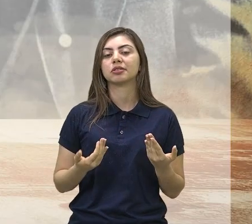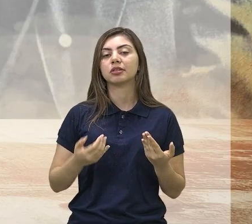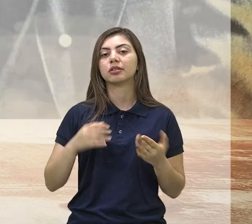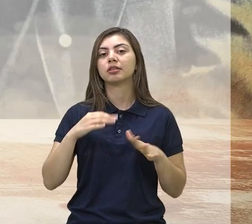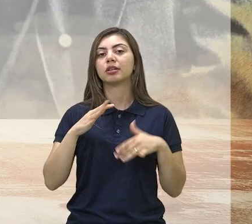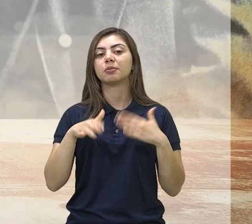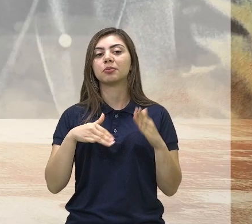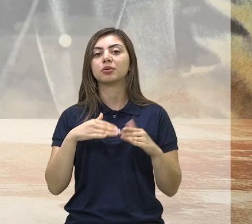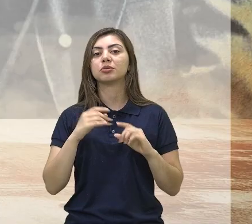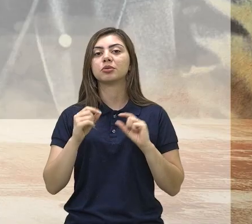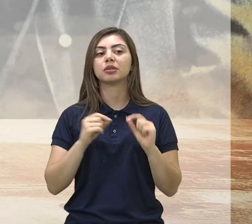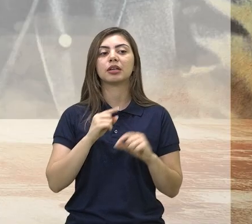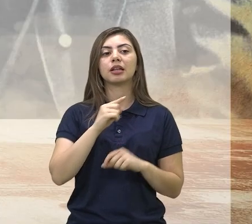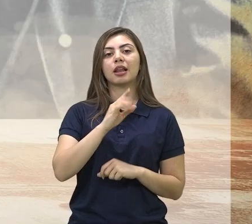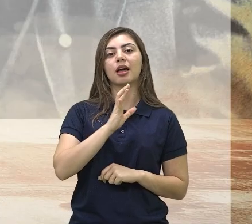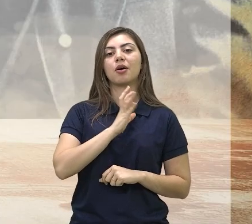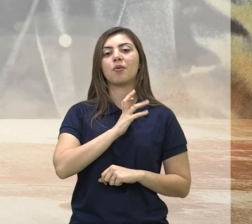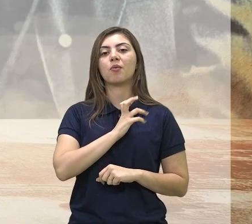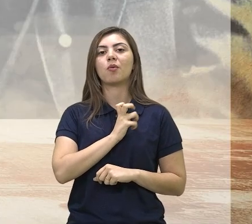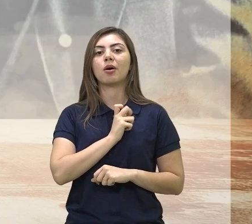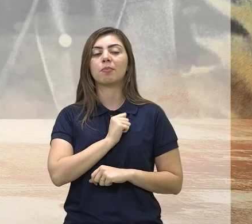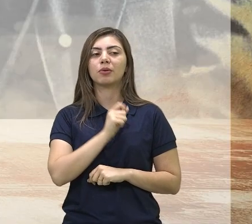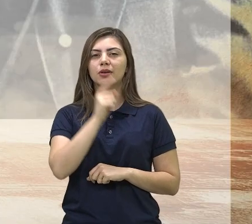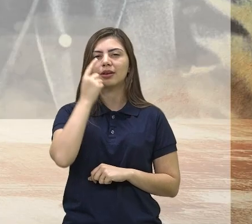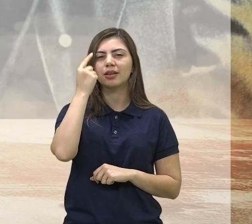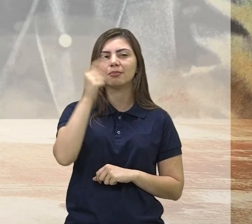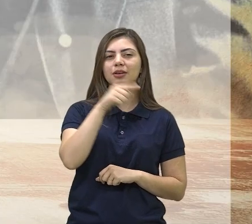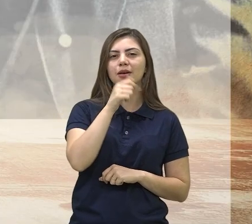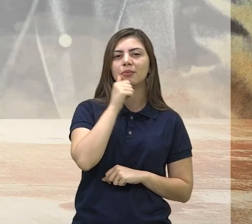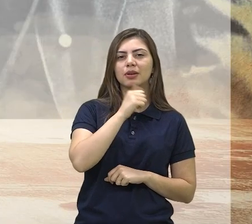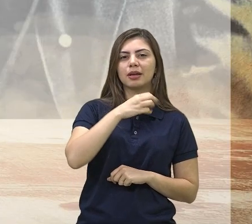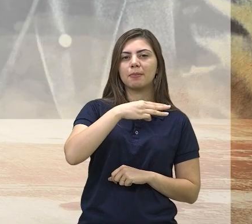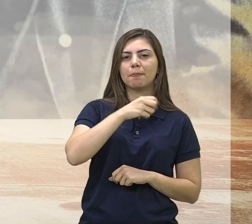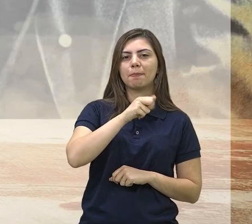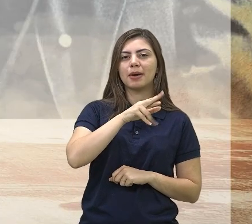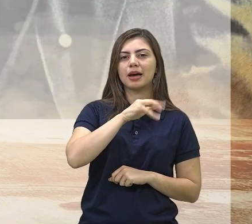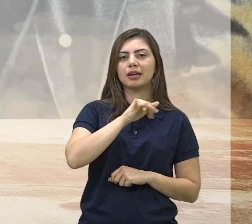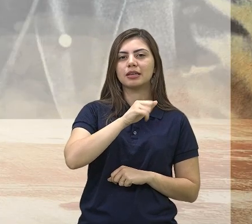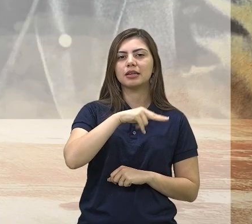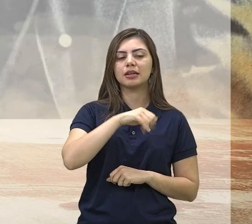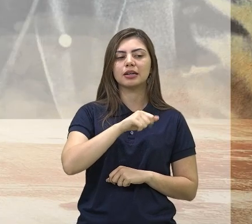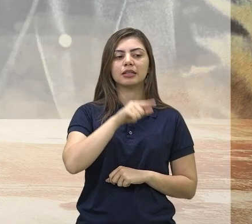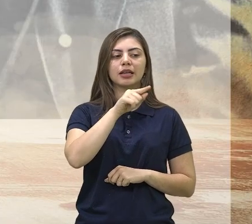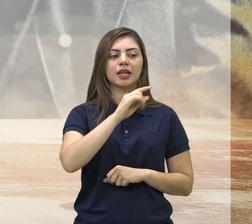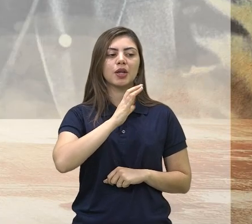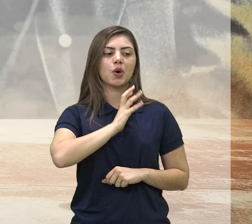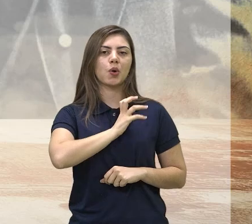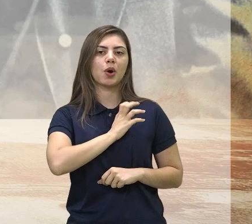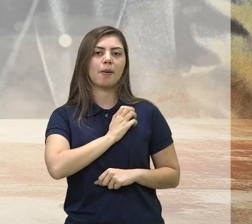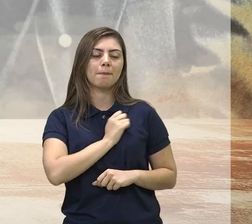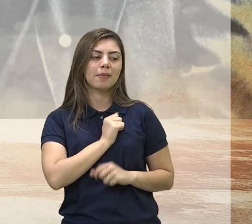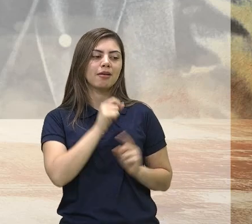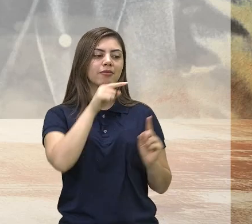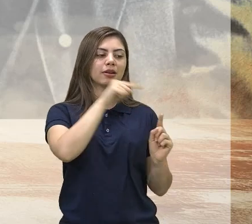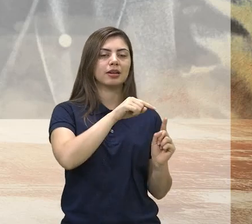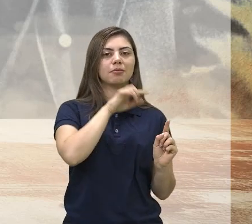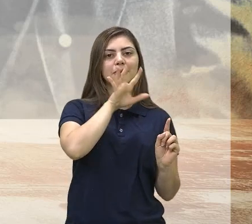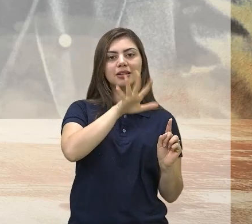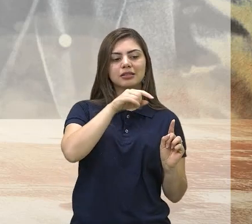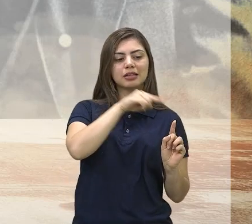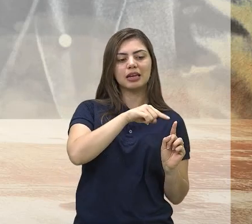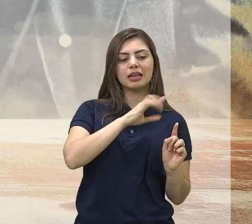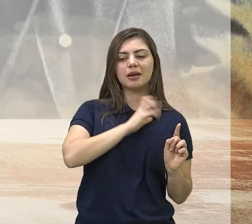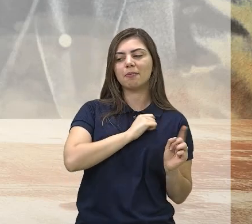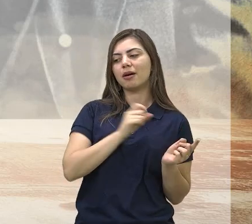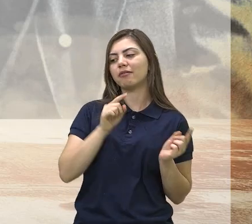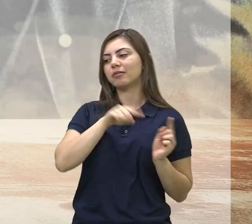amor não correspondido, como a questão da Mariana, gostava de Simeão, mas Simeão gostava de quem? De Teresa. Todo mundo ali estava sofrendo,